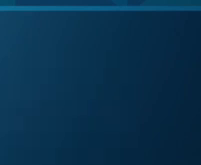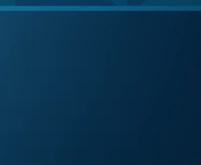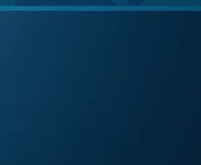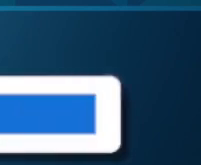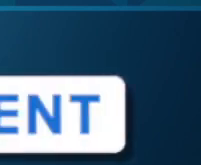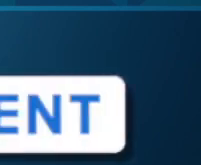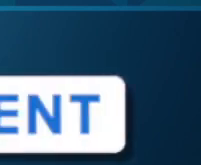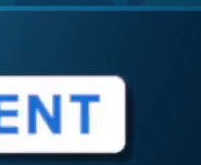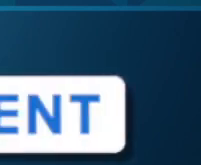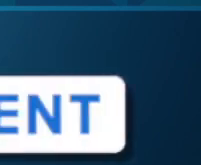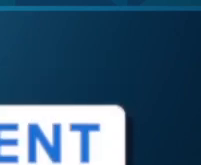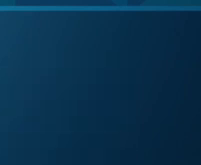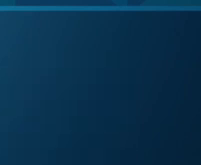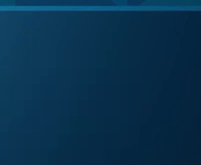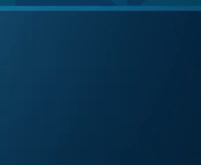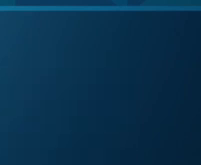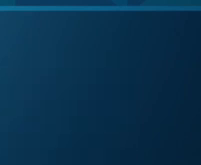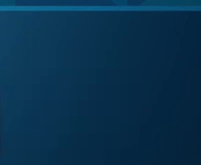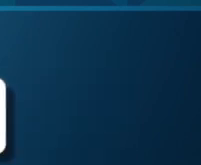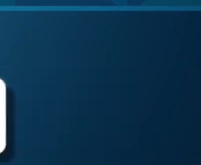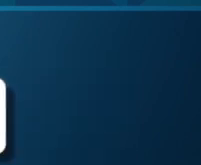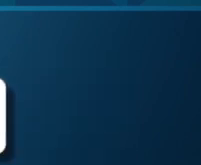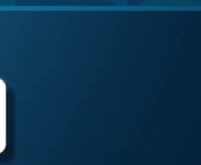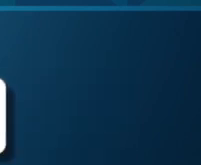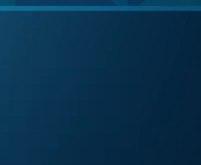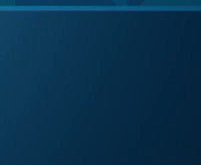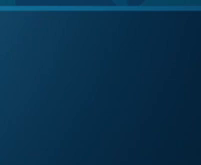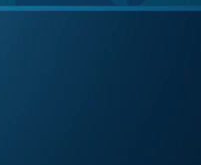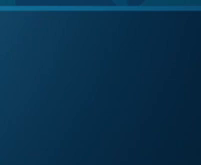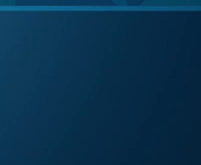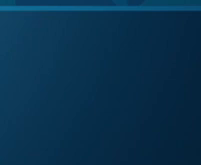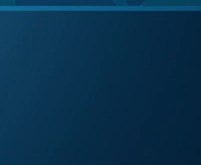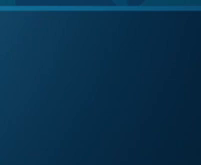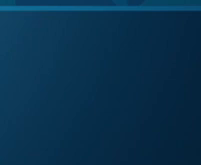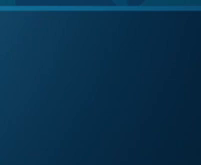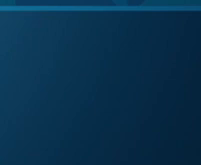notificação. Fó comentário, não faz tutang, va media social Siraceluk.